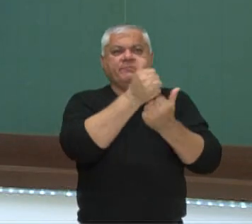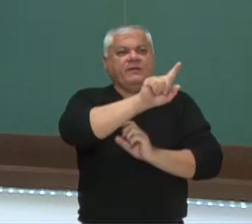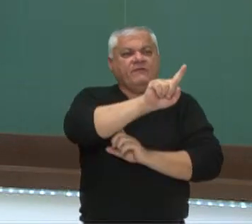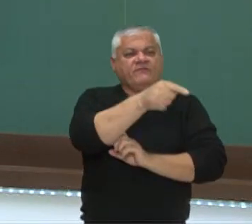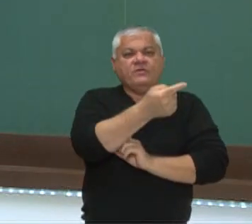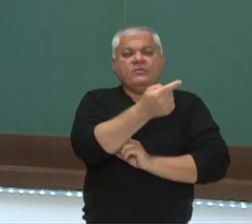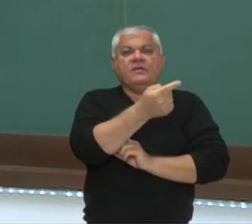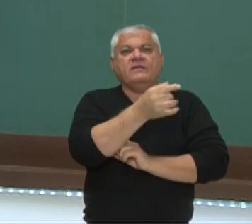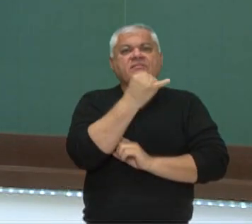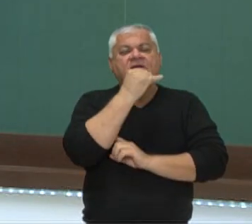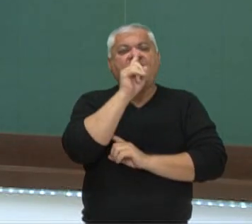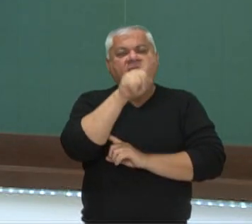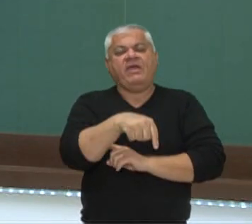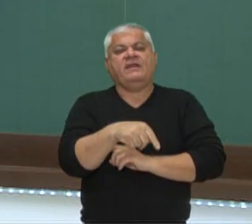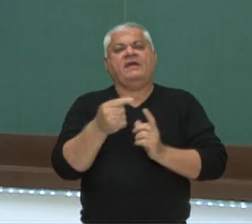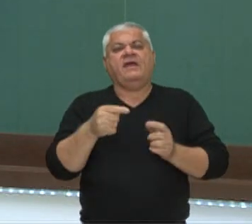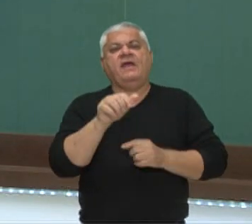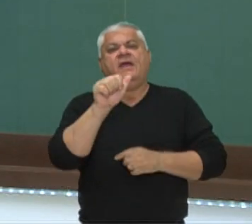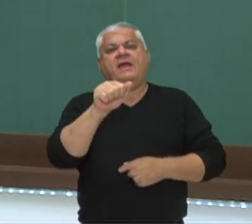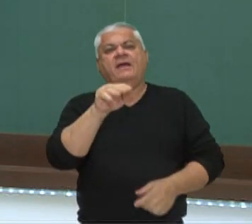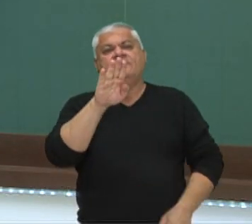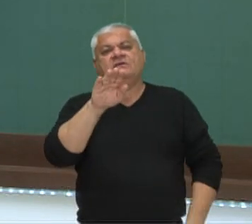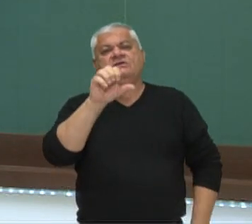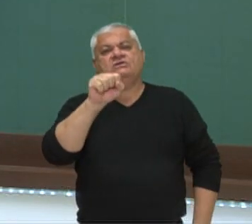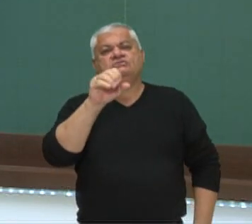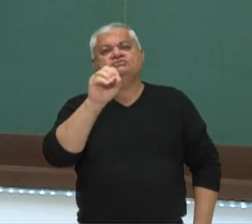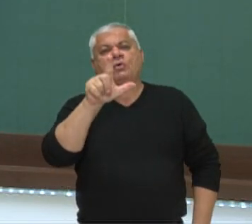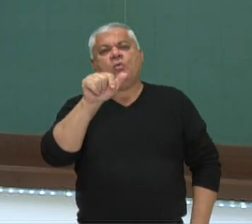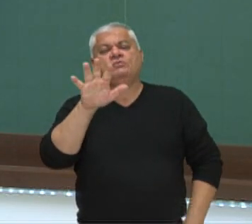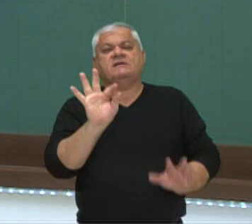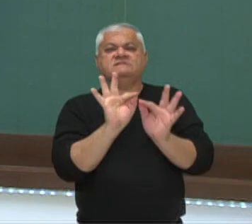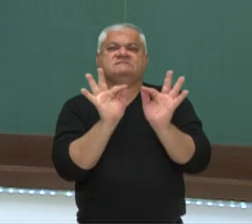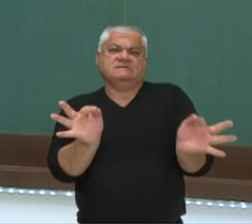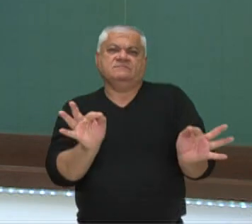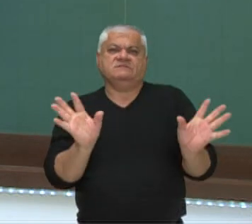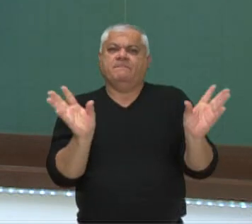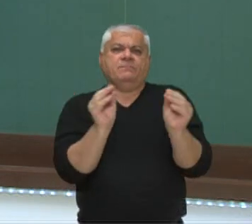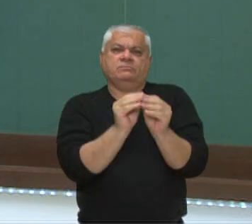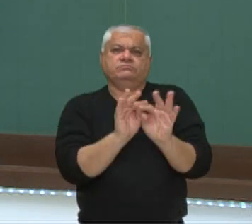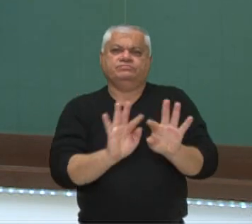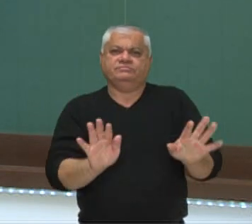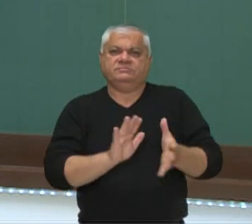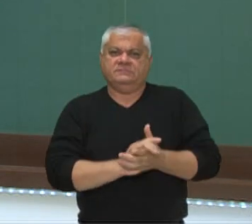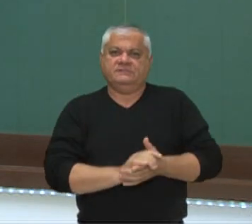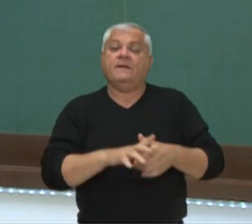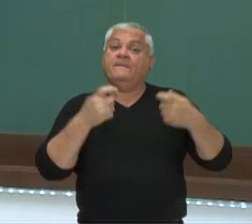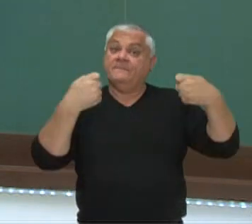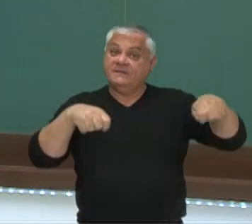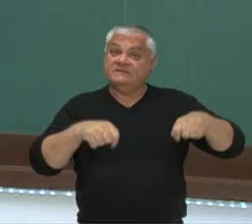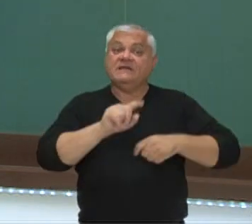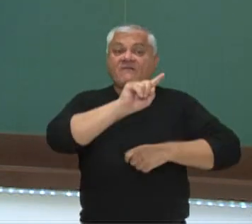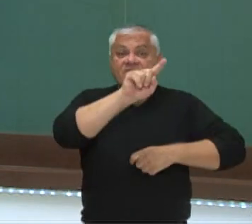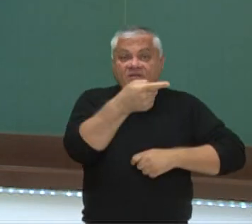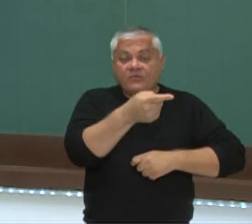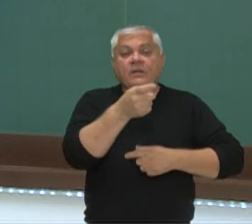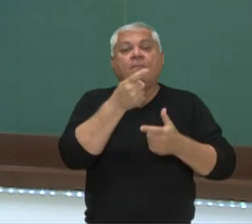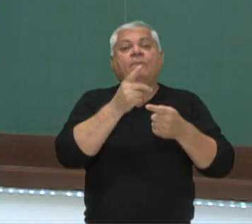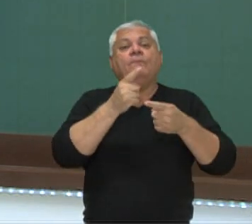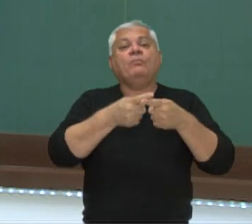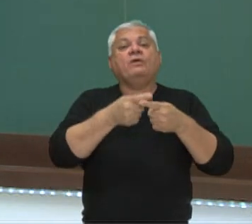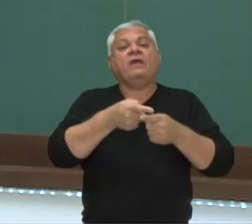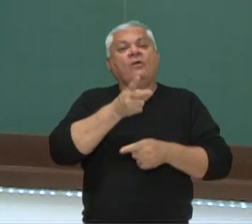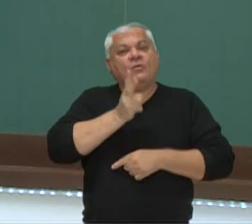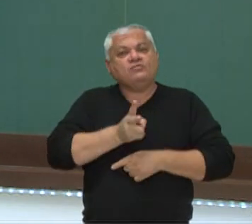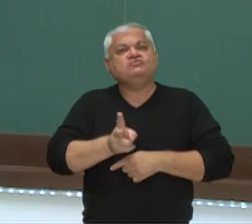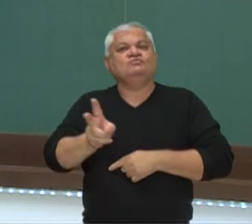orações absolutas, períodos simples, isso mesmo. Então a necessidade da vírgula faz para que o